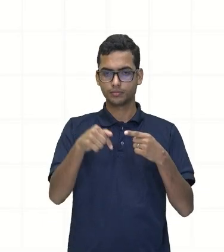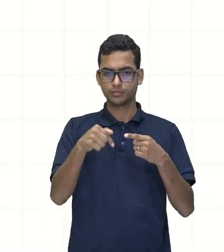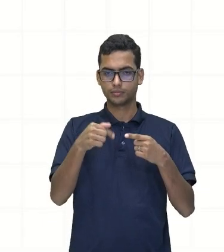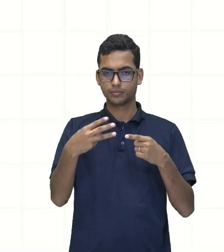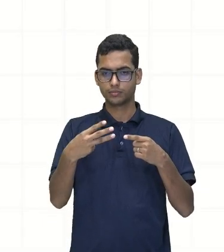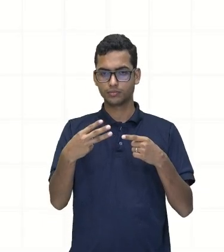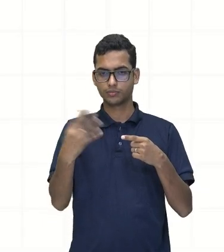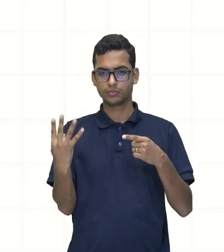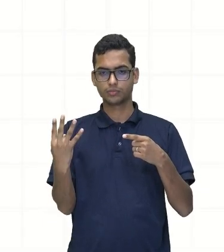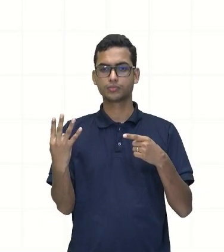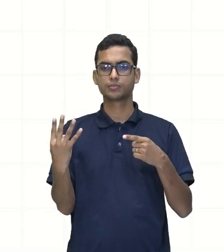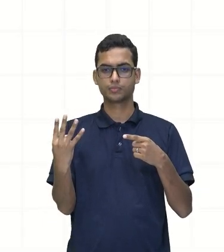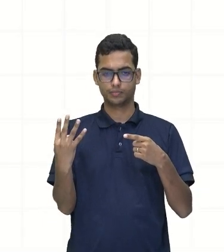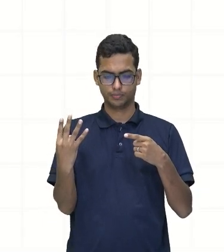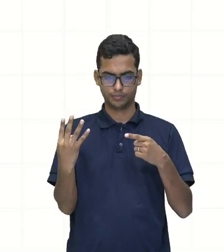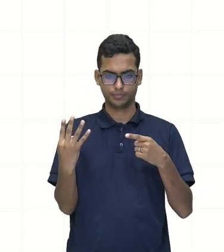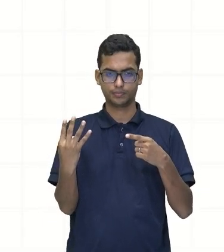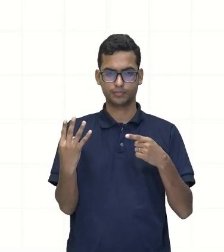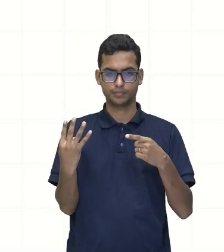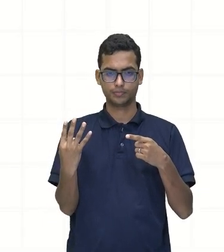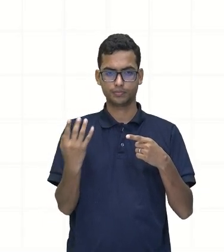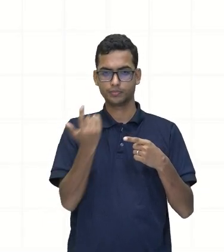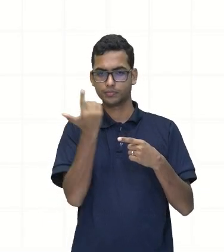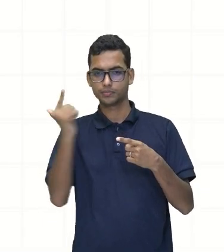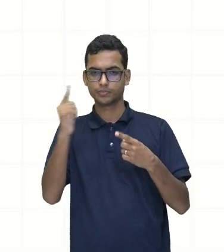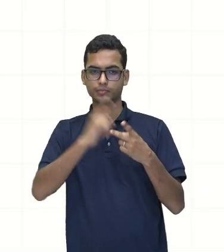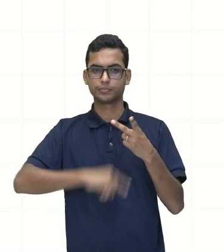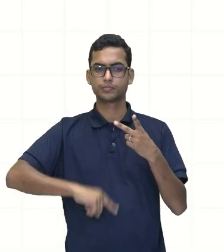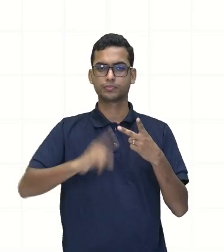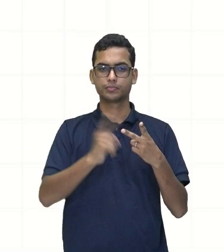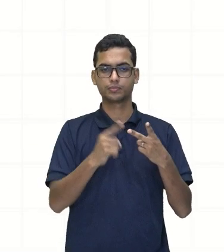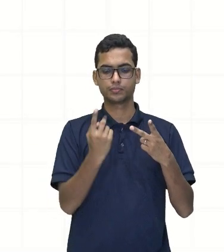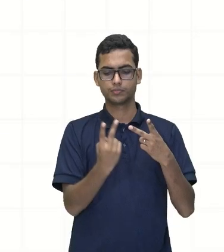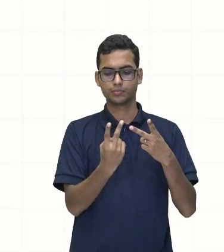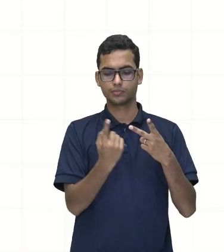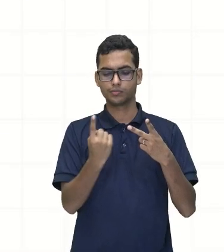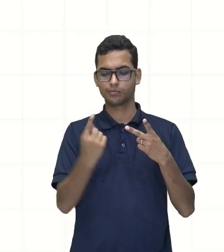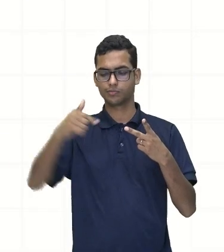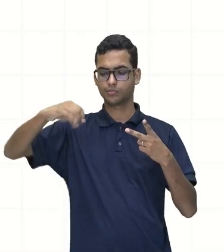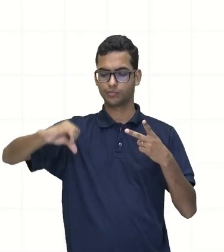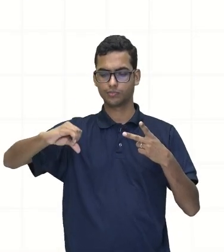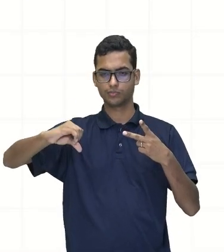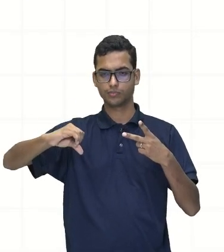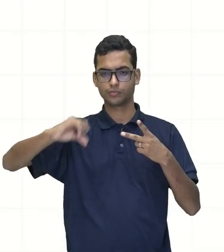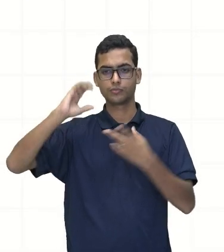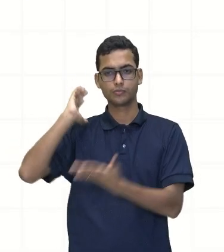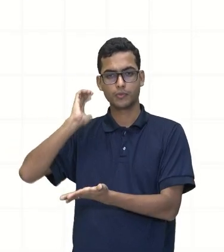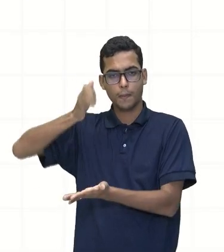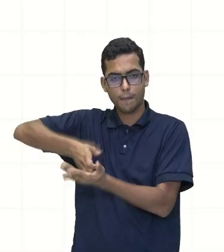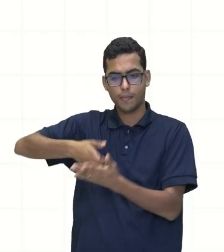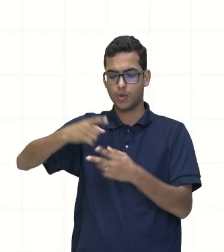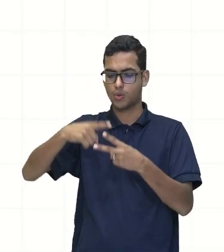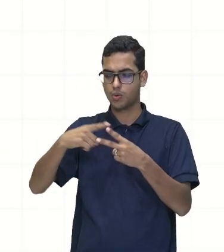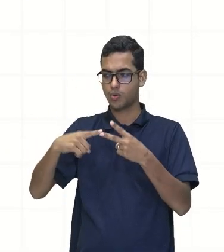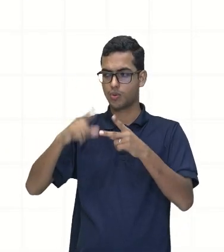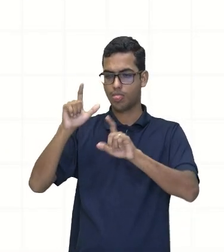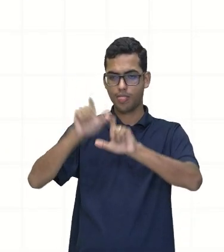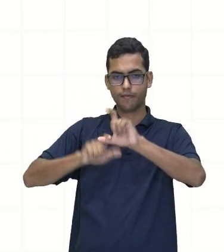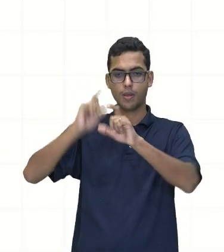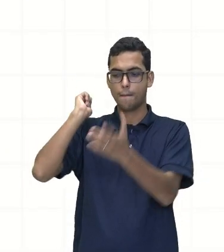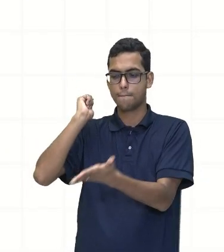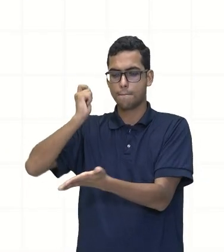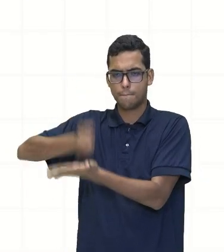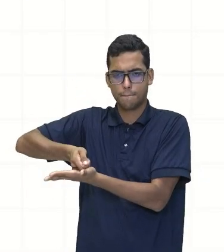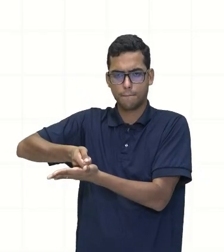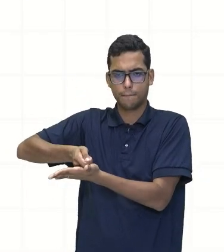734. E outro de 219. Então, ele pagou duas contas.